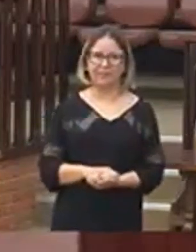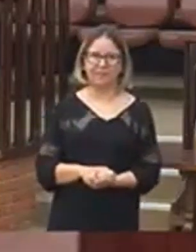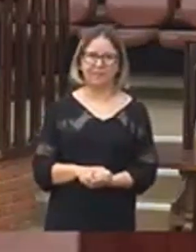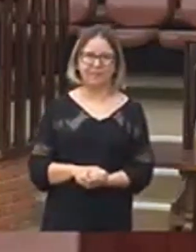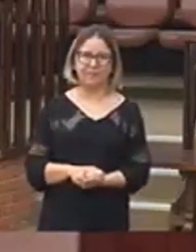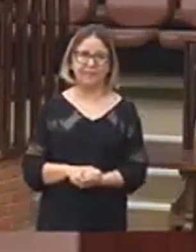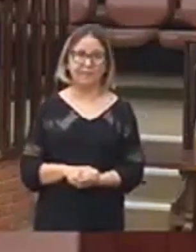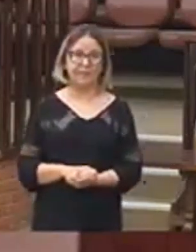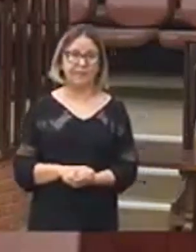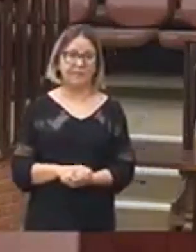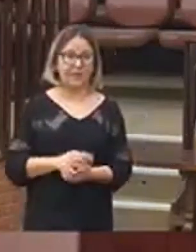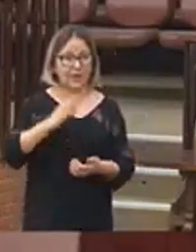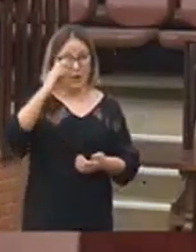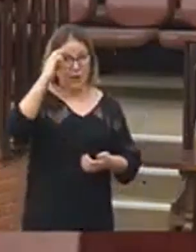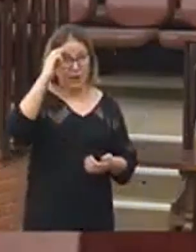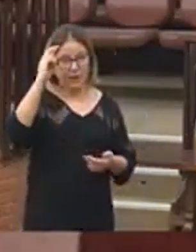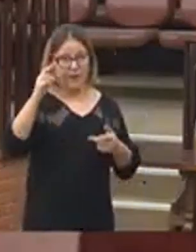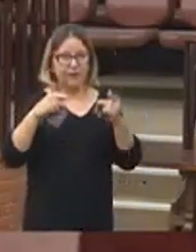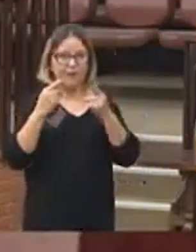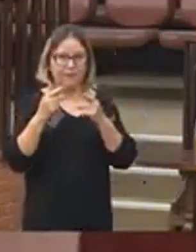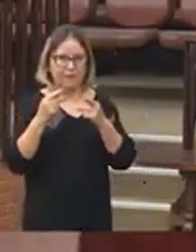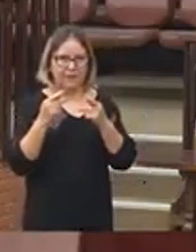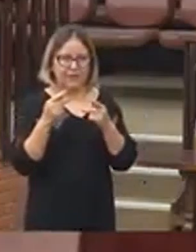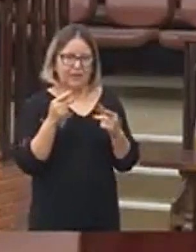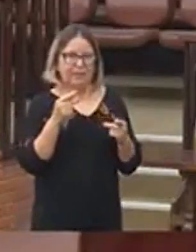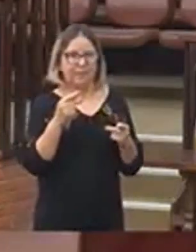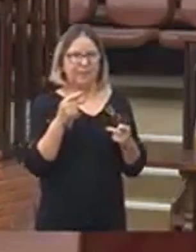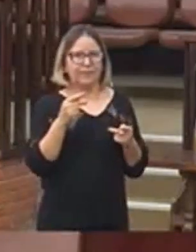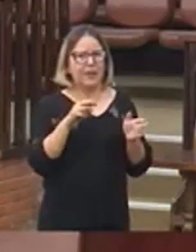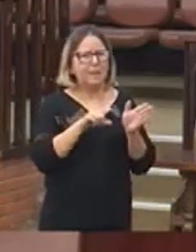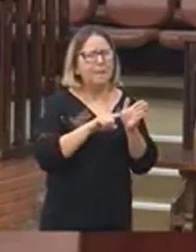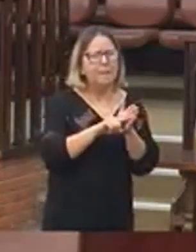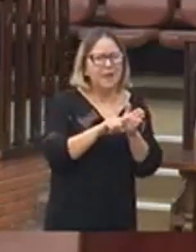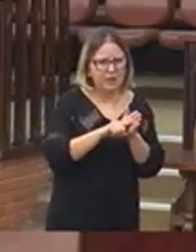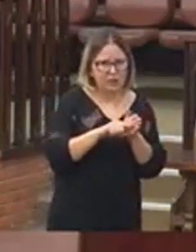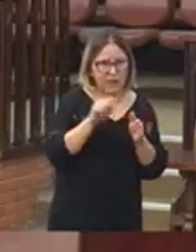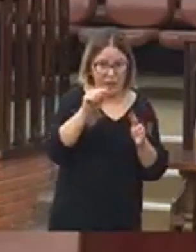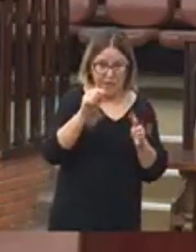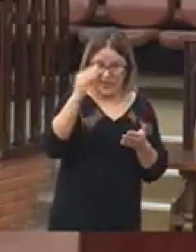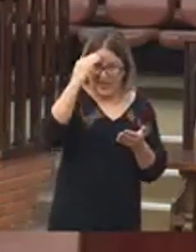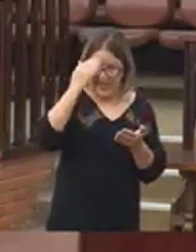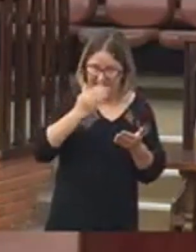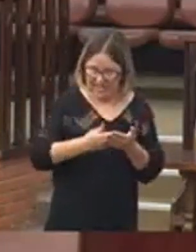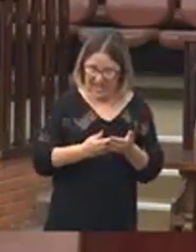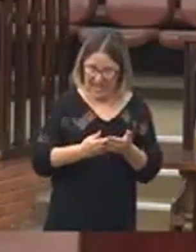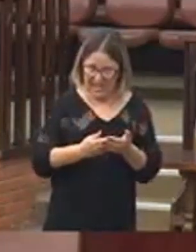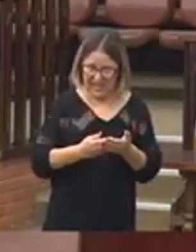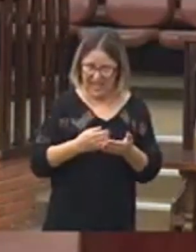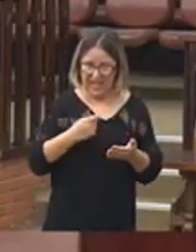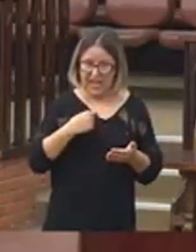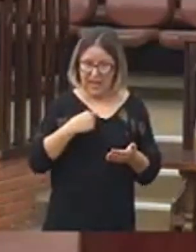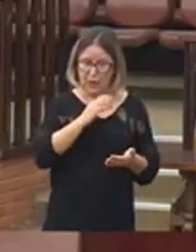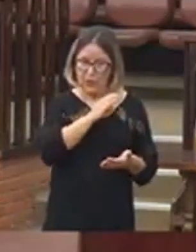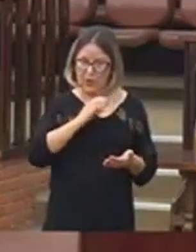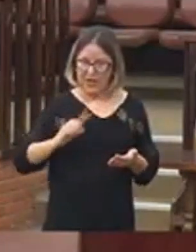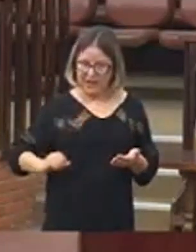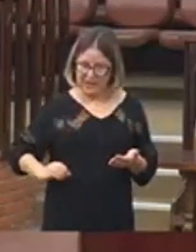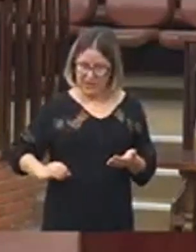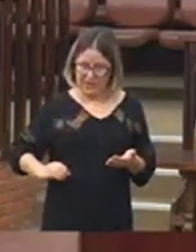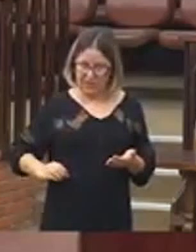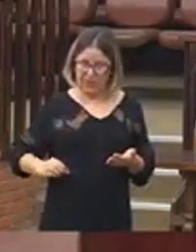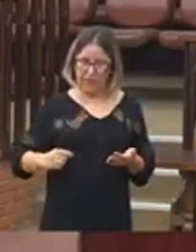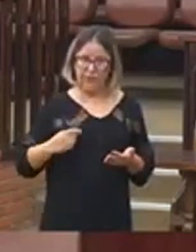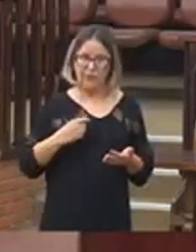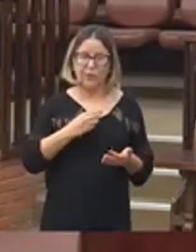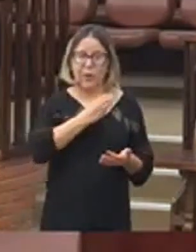O Senhor diz a Marta: você crê isso, Marta, que eu sou o Cristo, o Messias? Eu